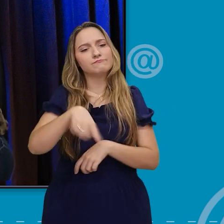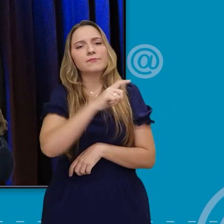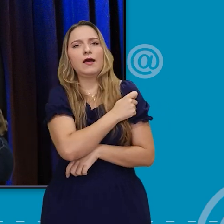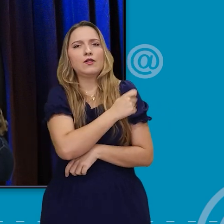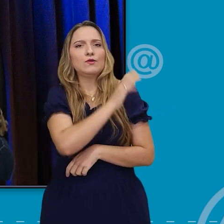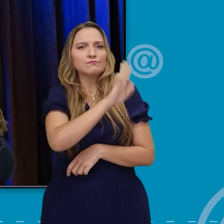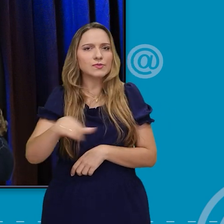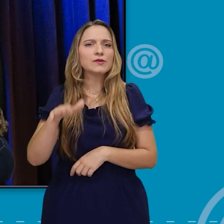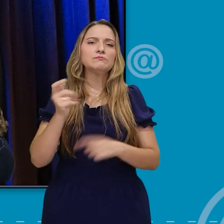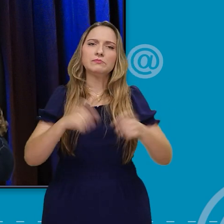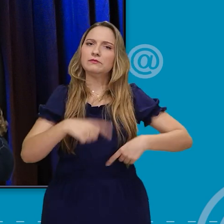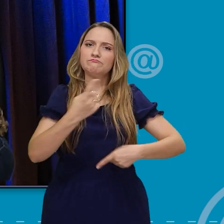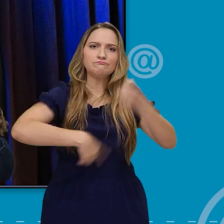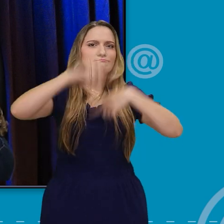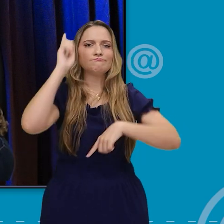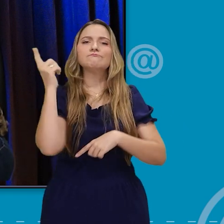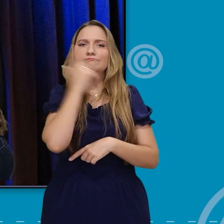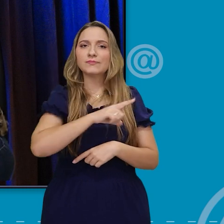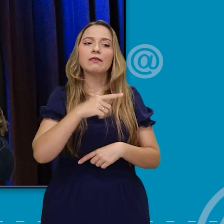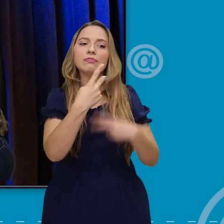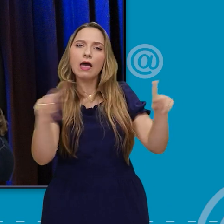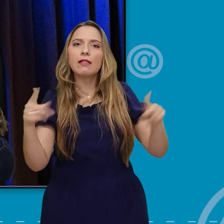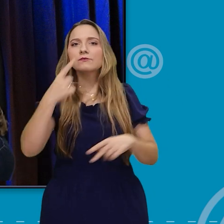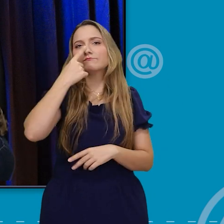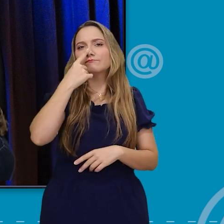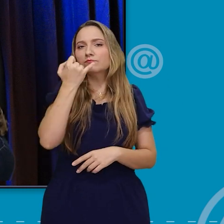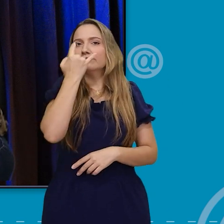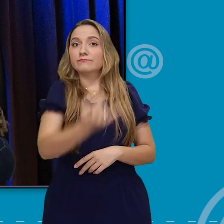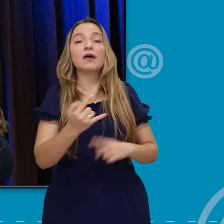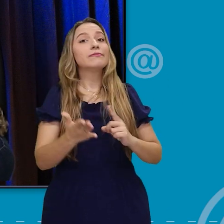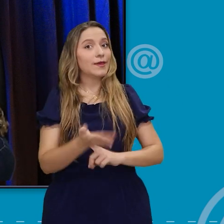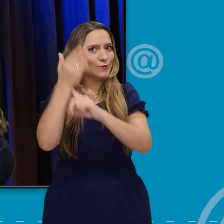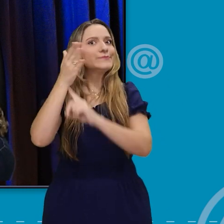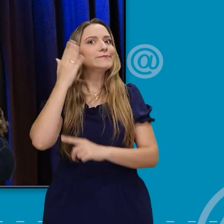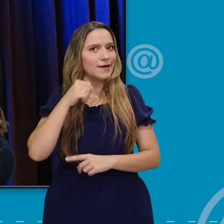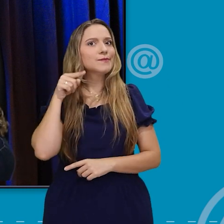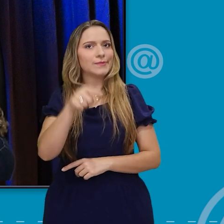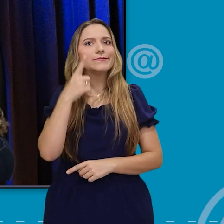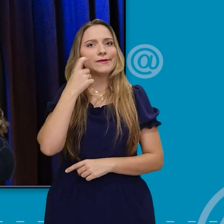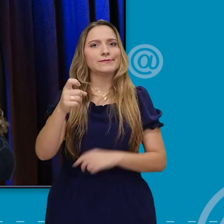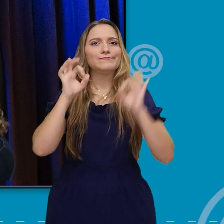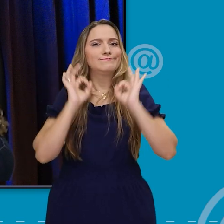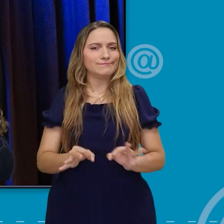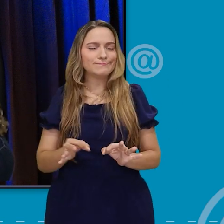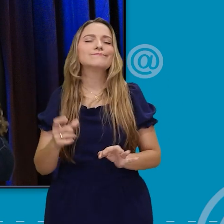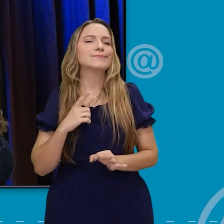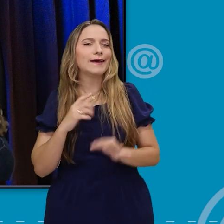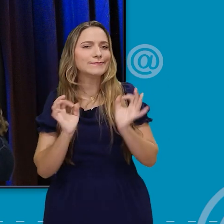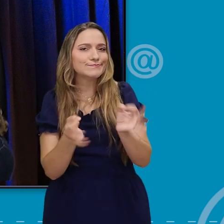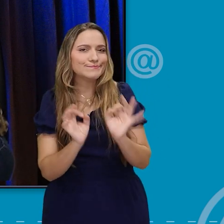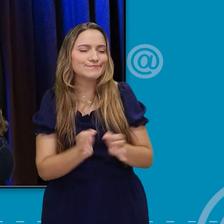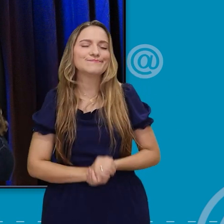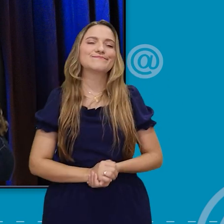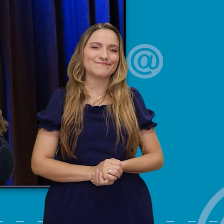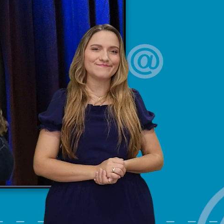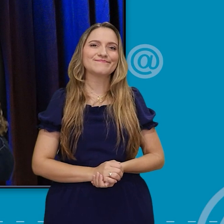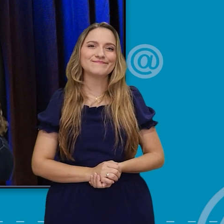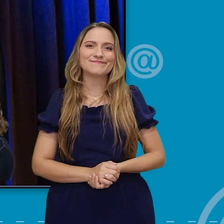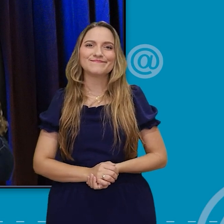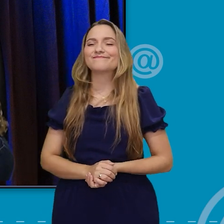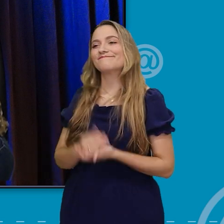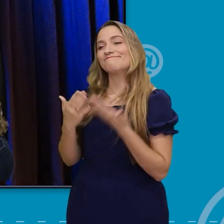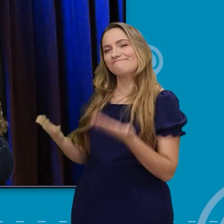que elas se interessam. E tecnologia, que é algo que interessa mais criança do tecnologia hoje em dia, não tem. Gente, muito interessante.